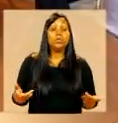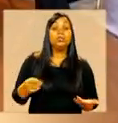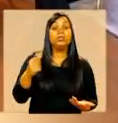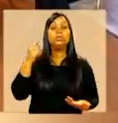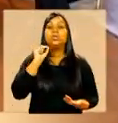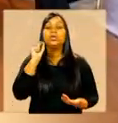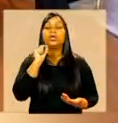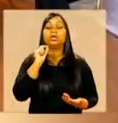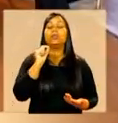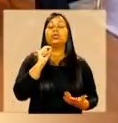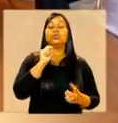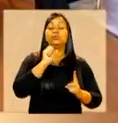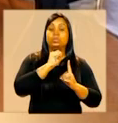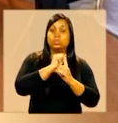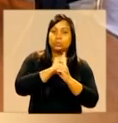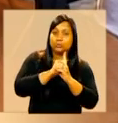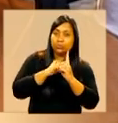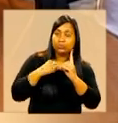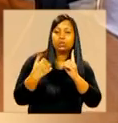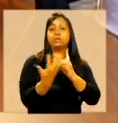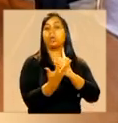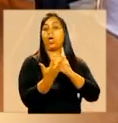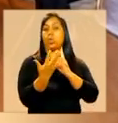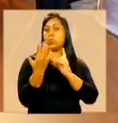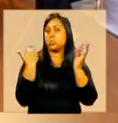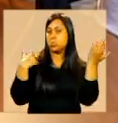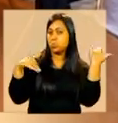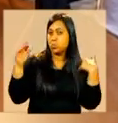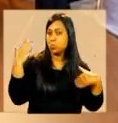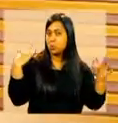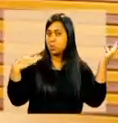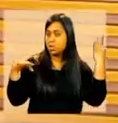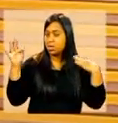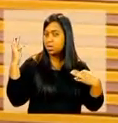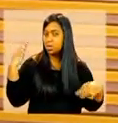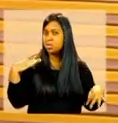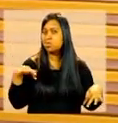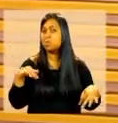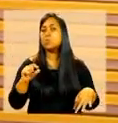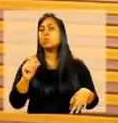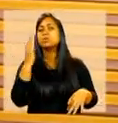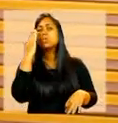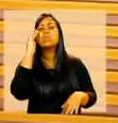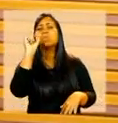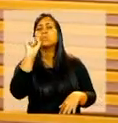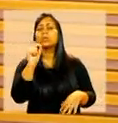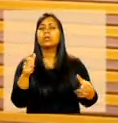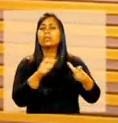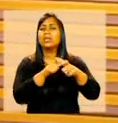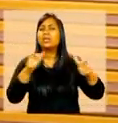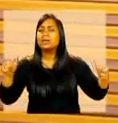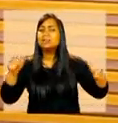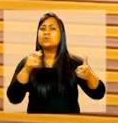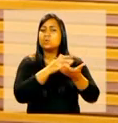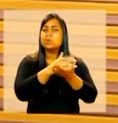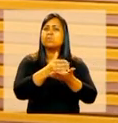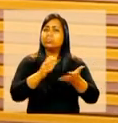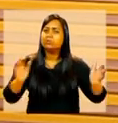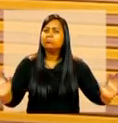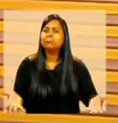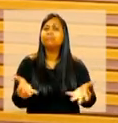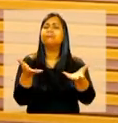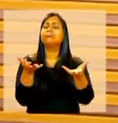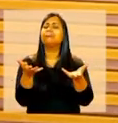fala em turismo social, a gente fala de inclusão, já até falamos sobre isso aqui. Eu queria saber com você, vem crescendo o número de iniciativas que